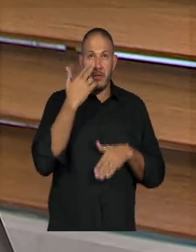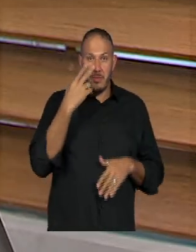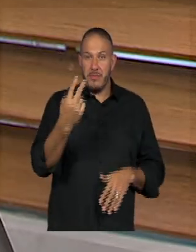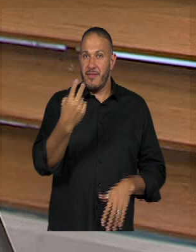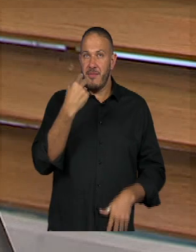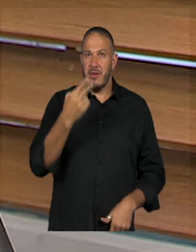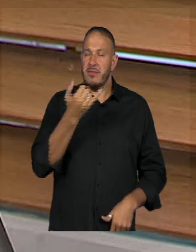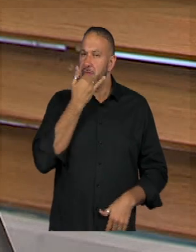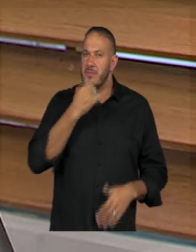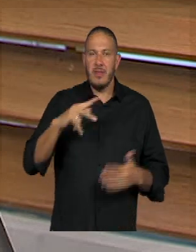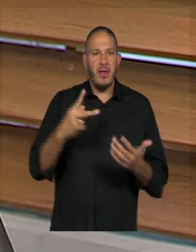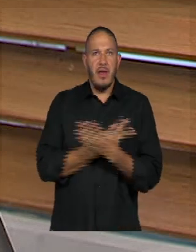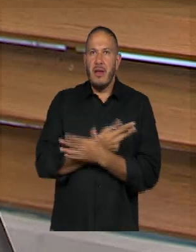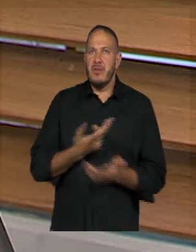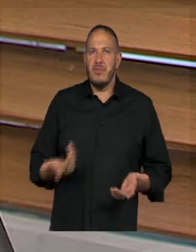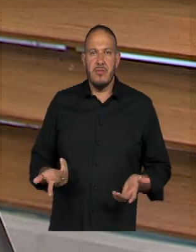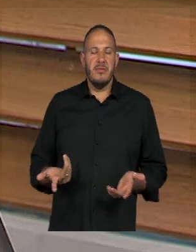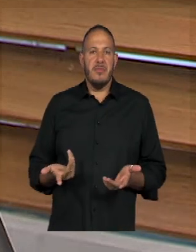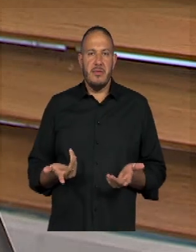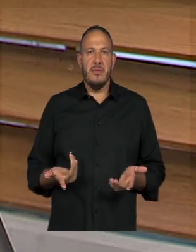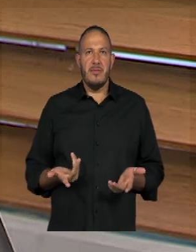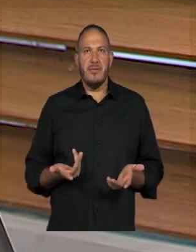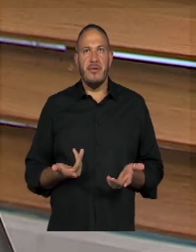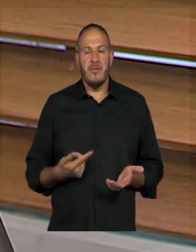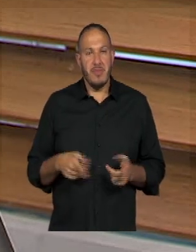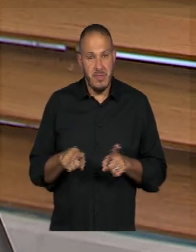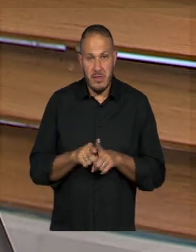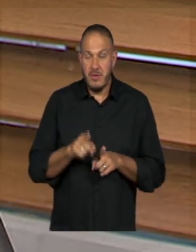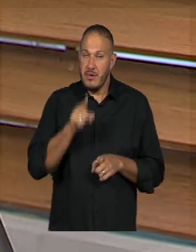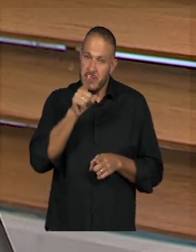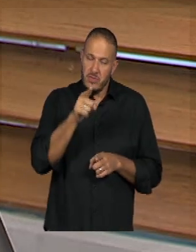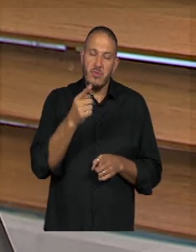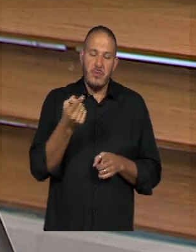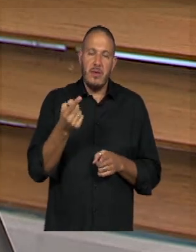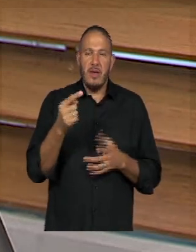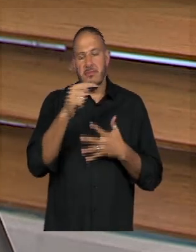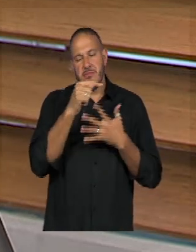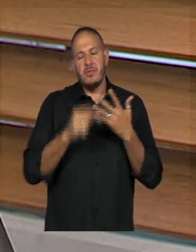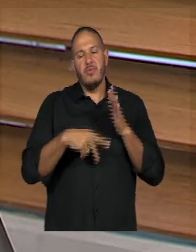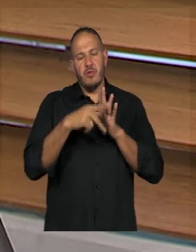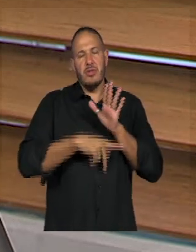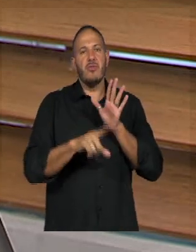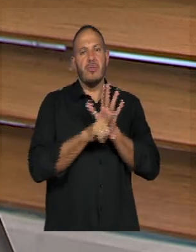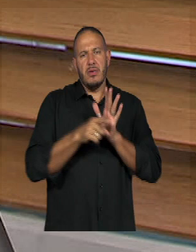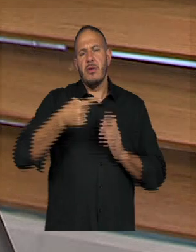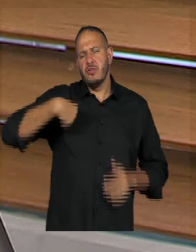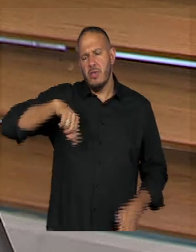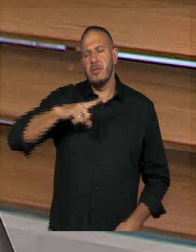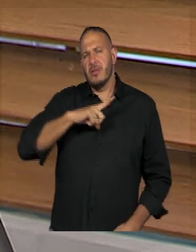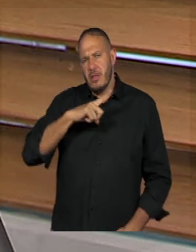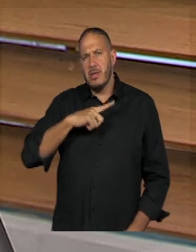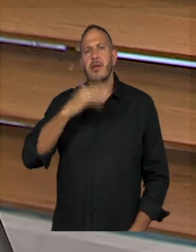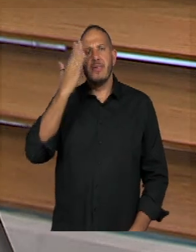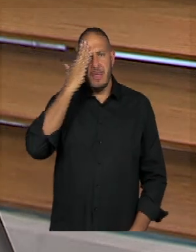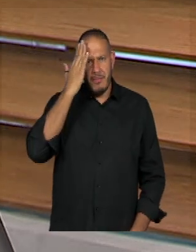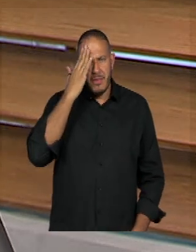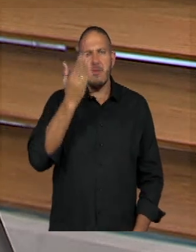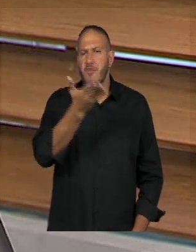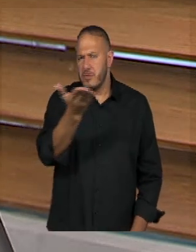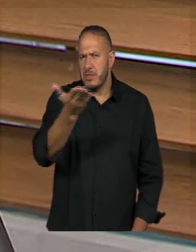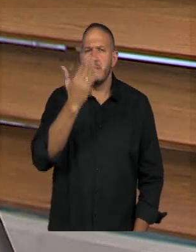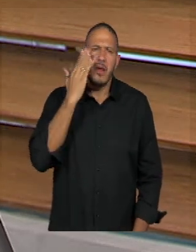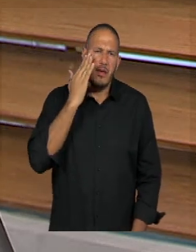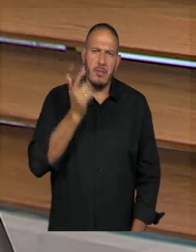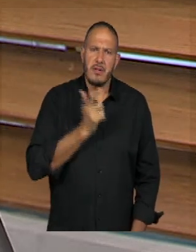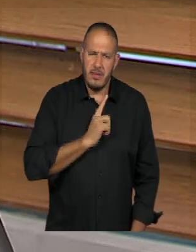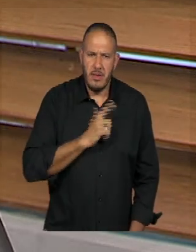errado. Então, esse é o projeto. A gente tem sim, nós sabemos e vocês sabem que existem